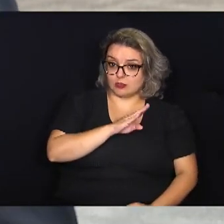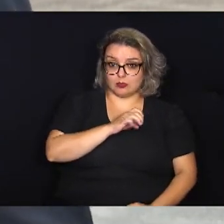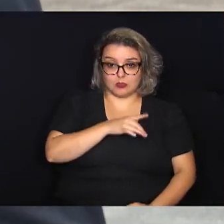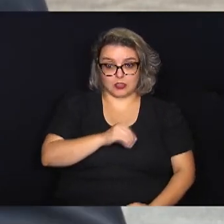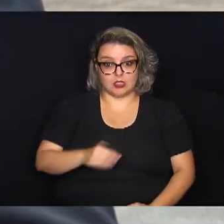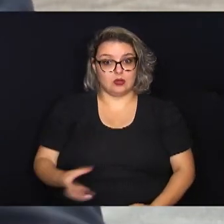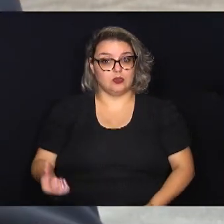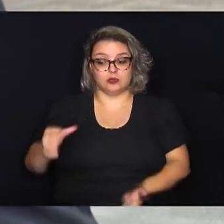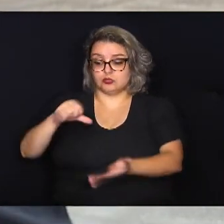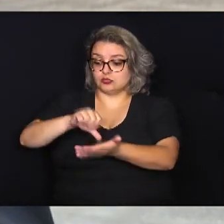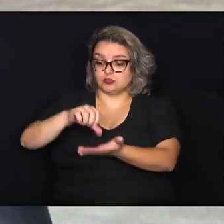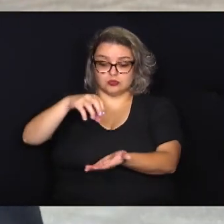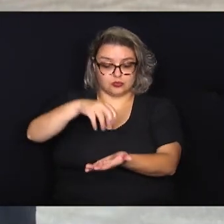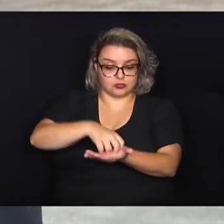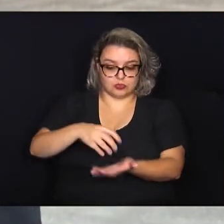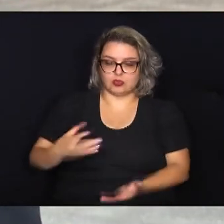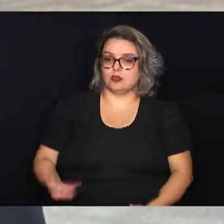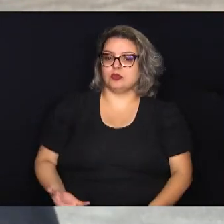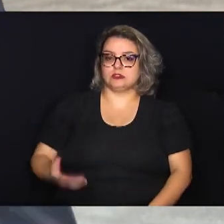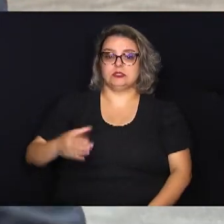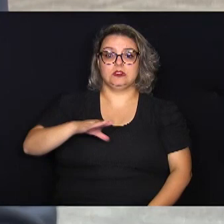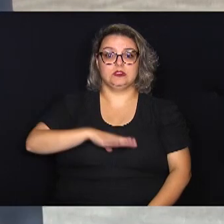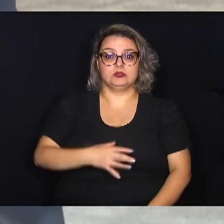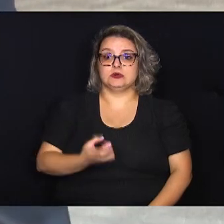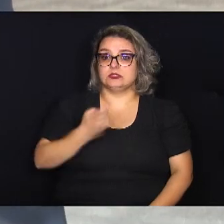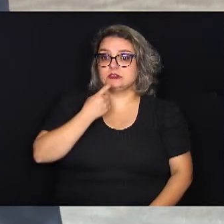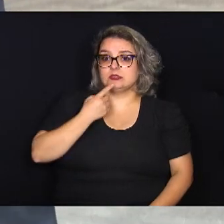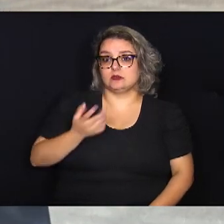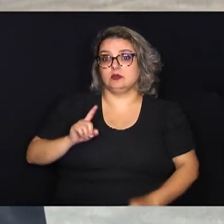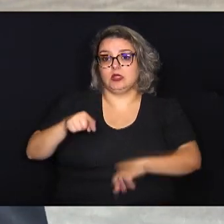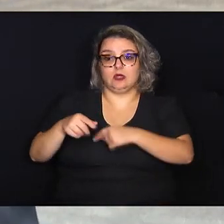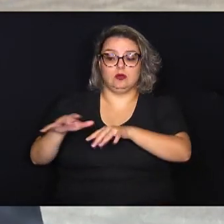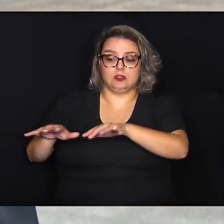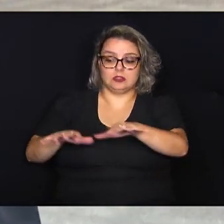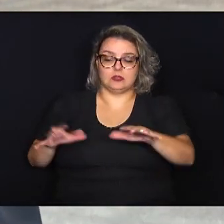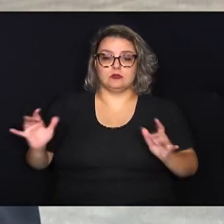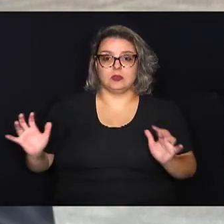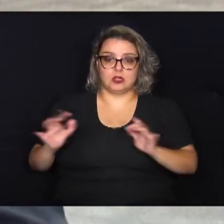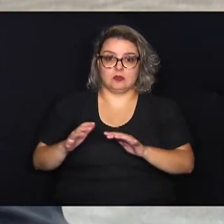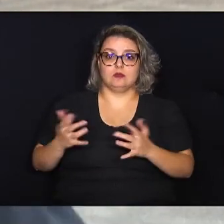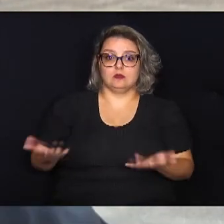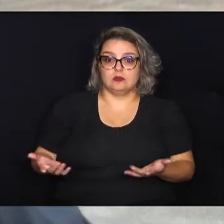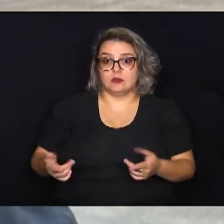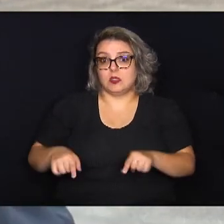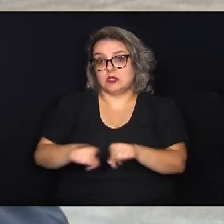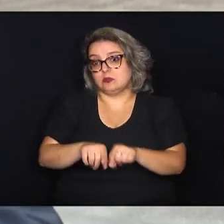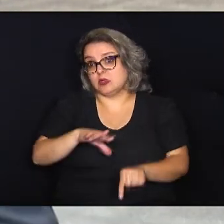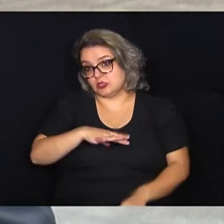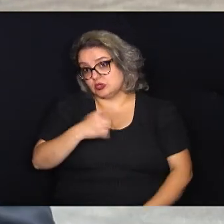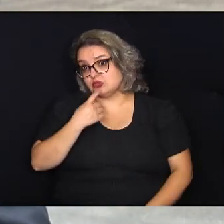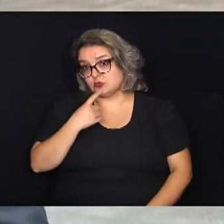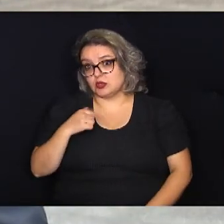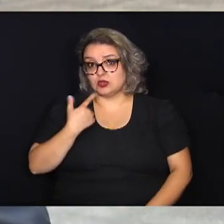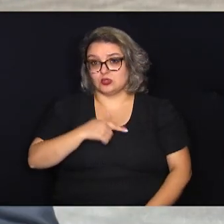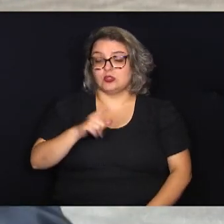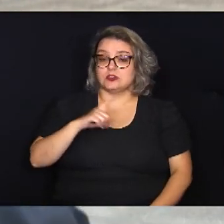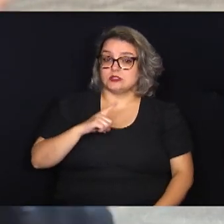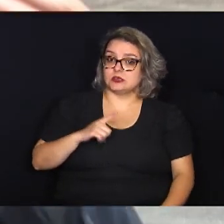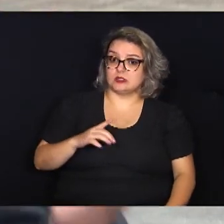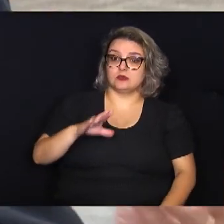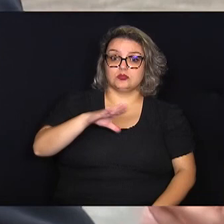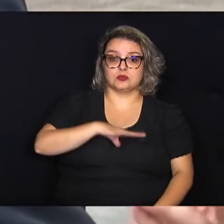no centro da cidade para atingir as outras regiões. Então mas além de Campinas, hoje nós só temos